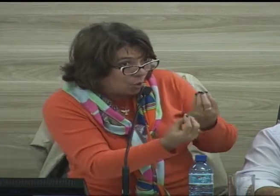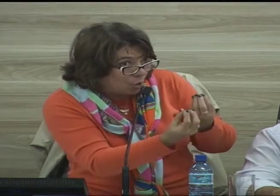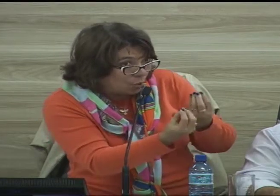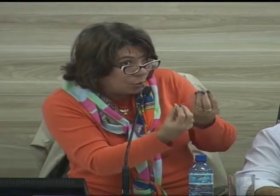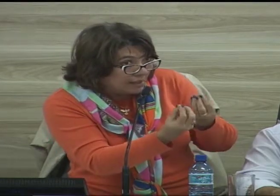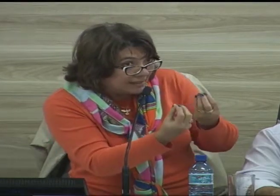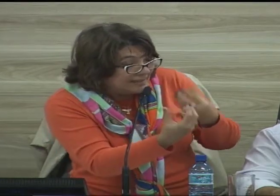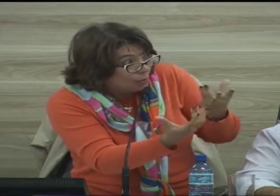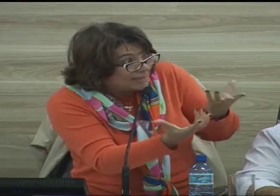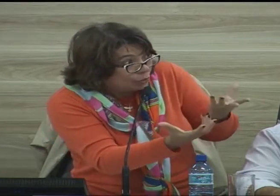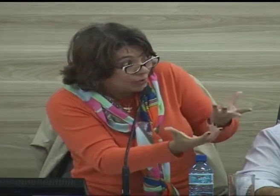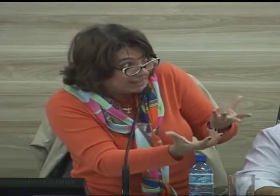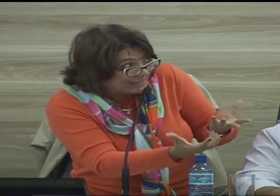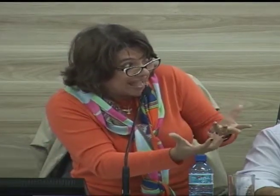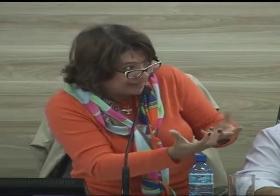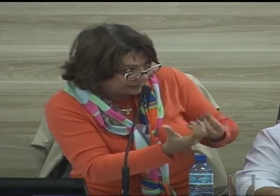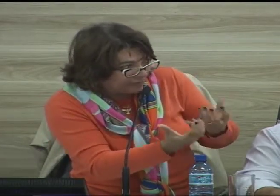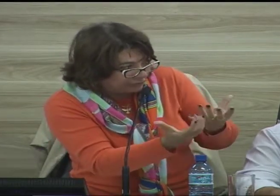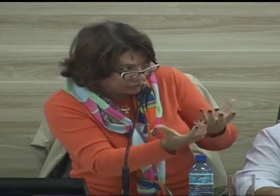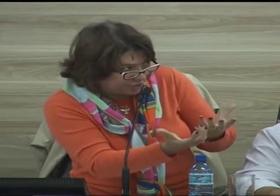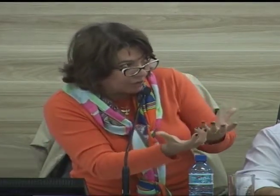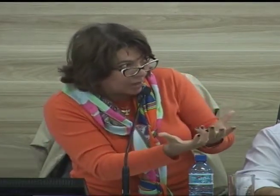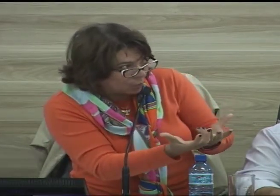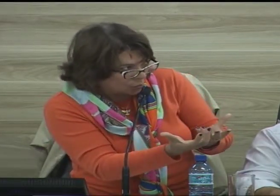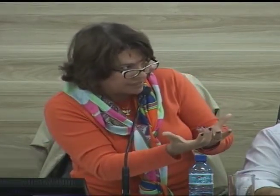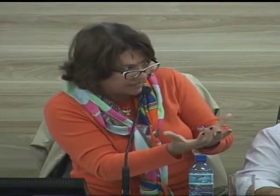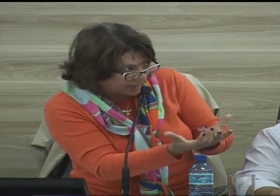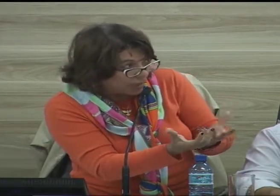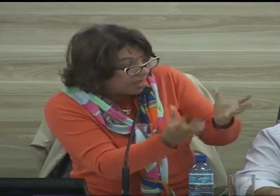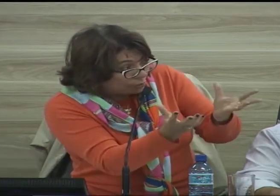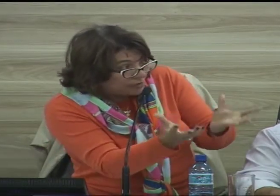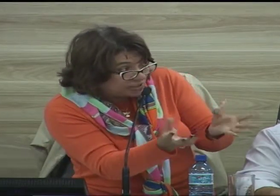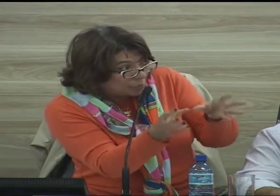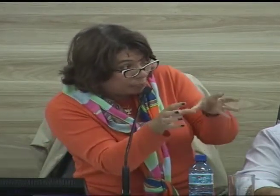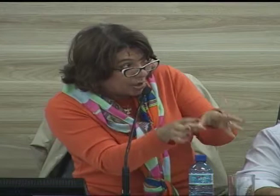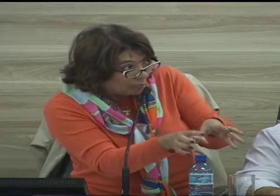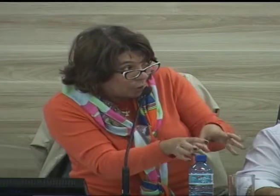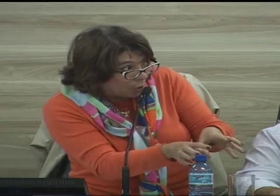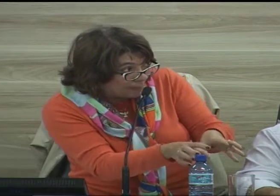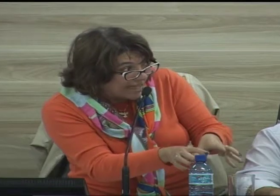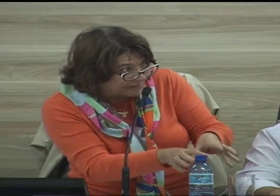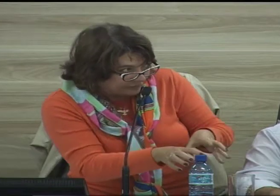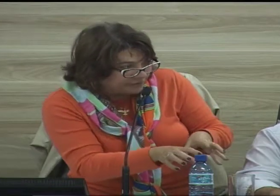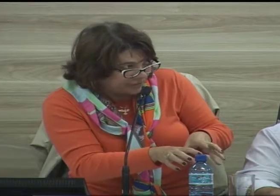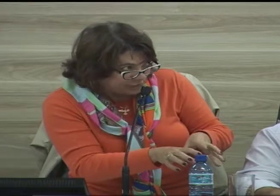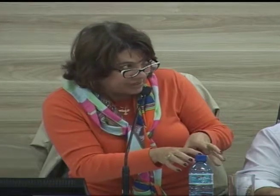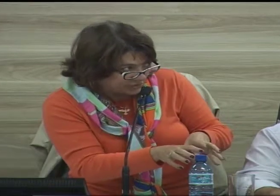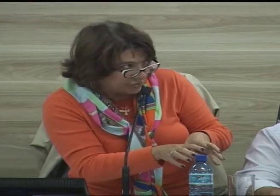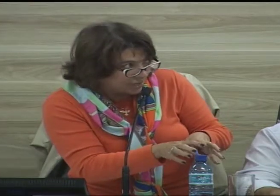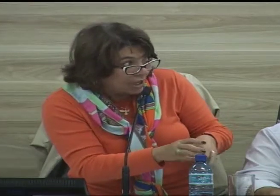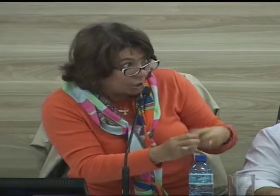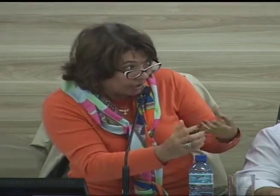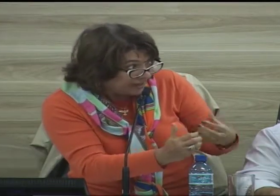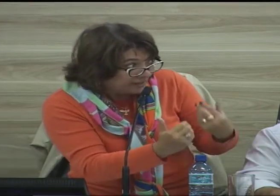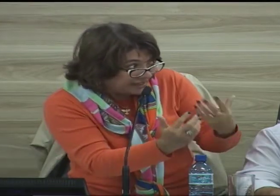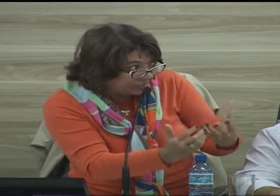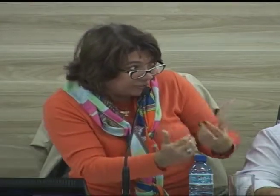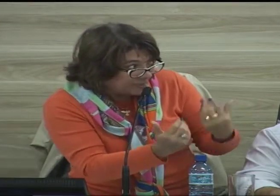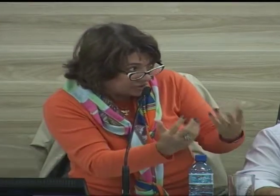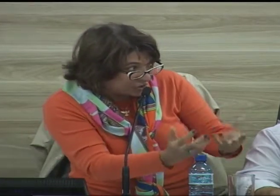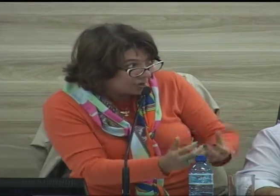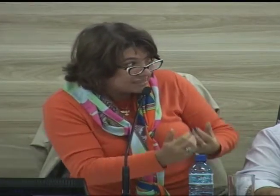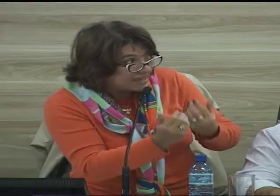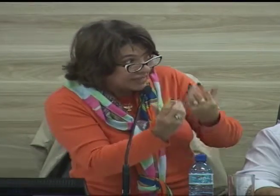inabilidade ou não maturidade para funcionar o conselho. Eu digo isso porque o próprio Comad viveu isso. E olhe que